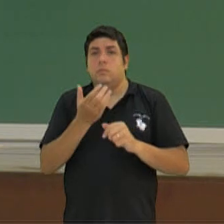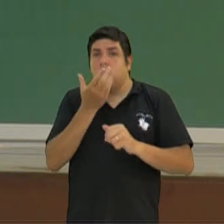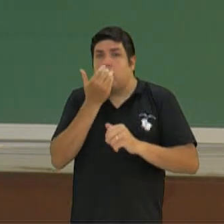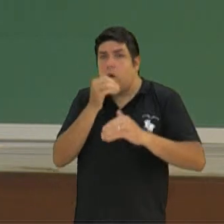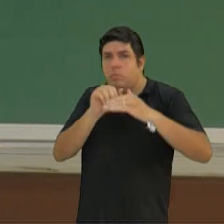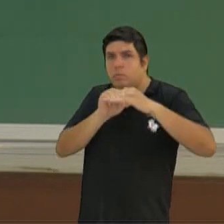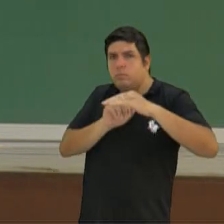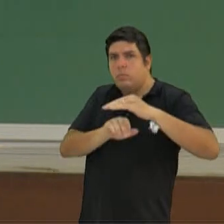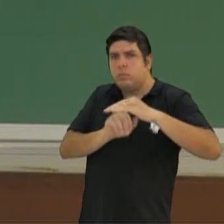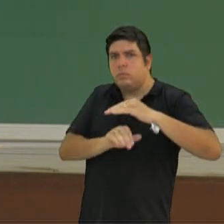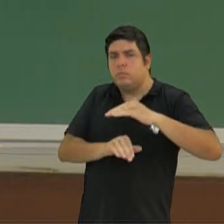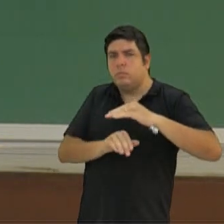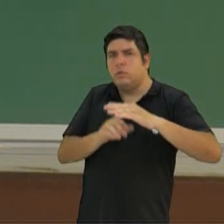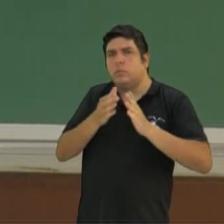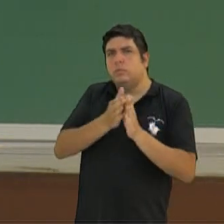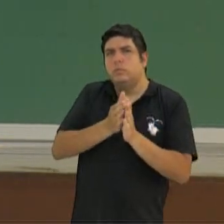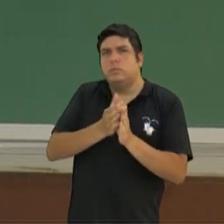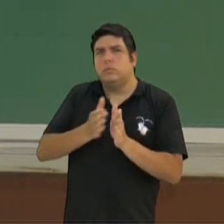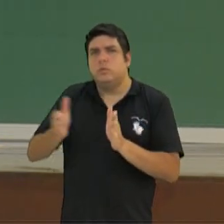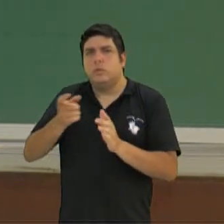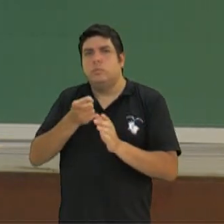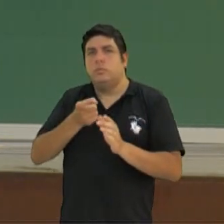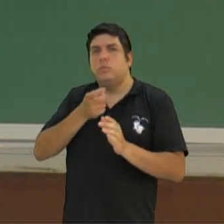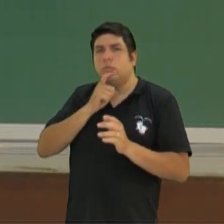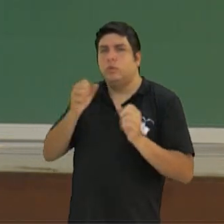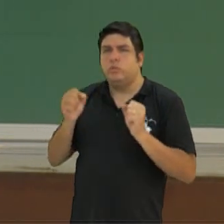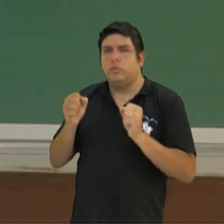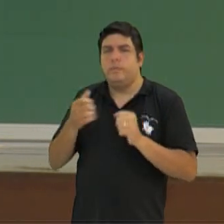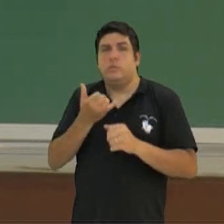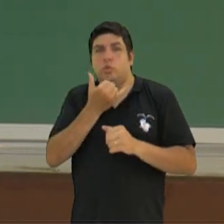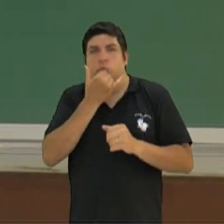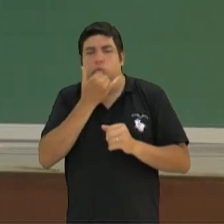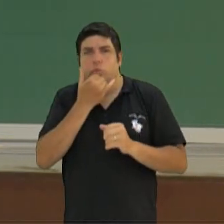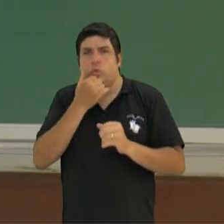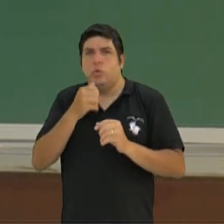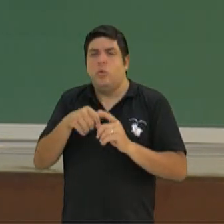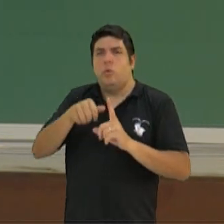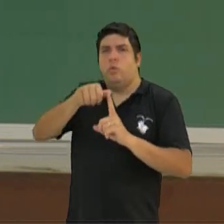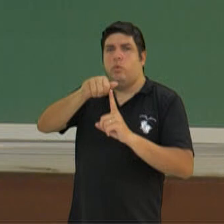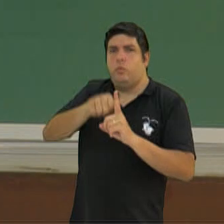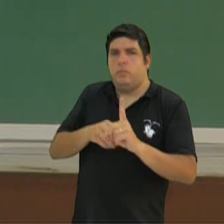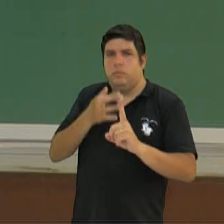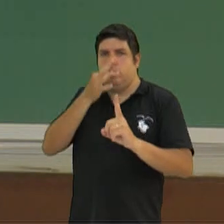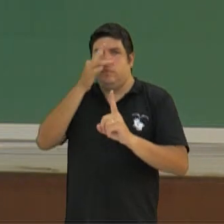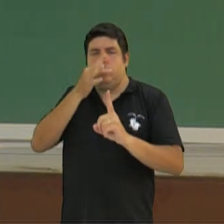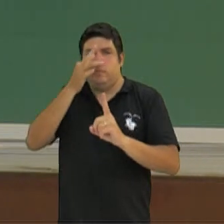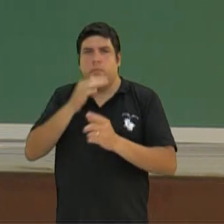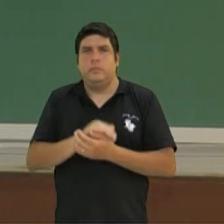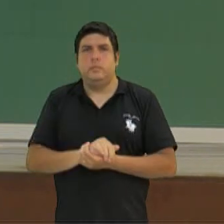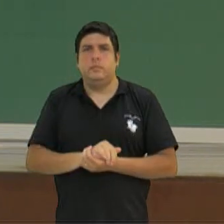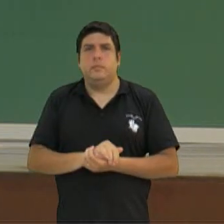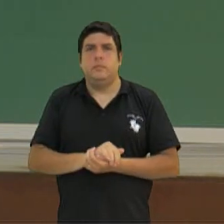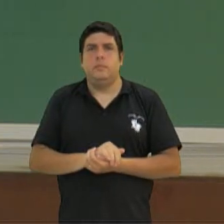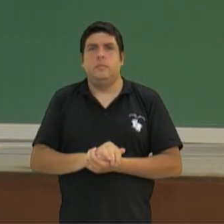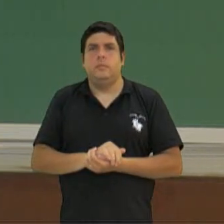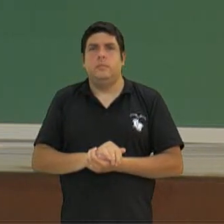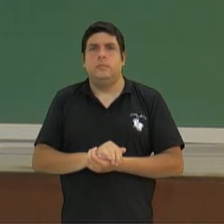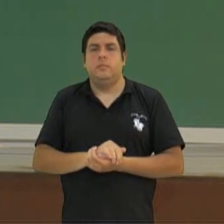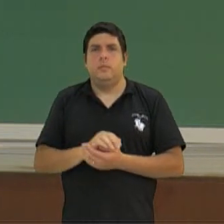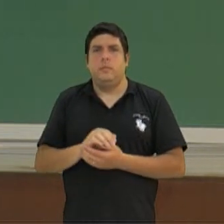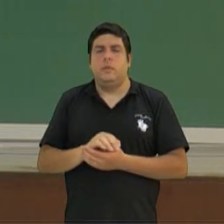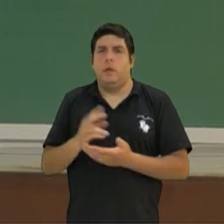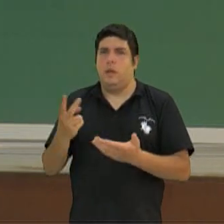colheitas, para o inverno. Perdão. Para a primavera. Spring, primavera. It's